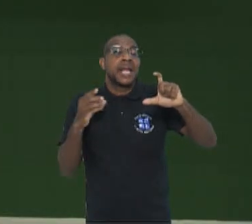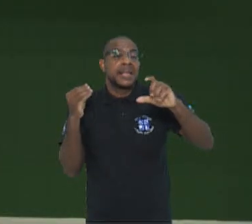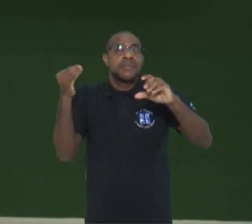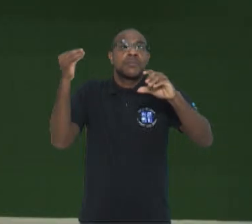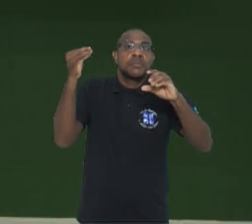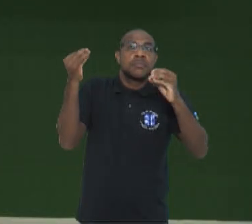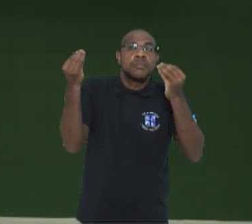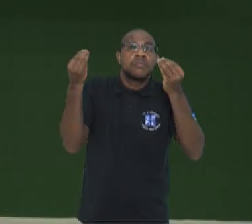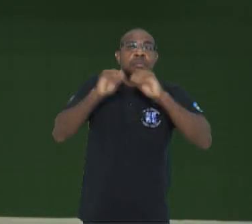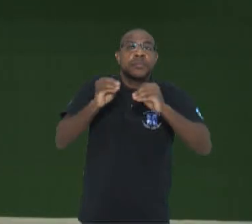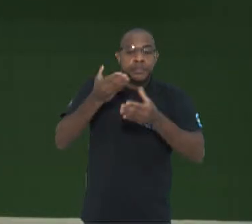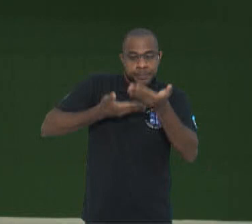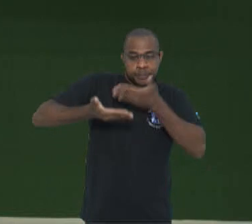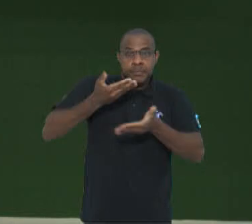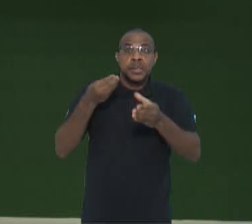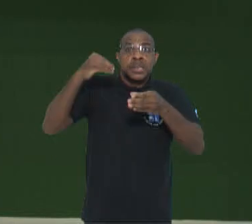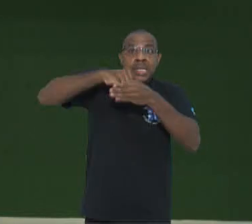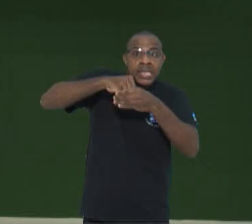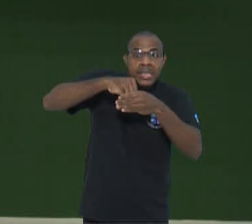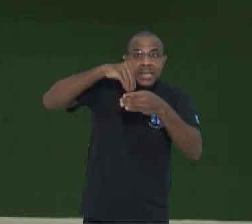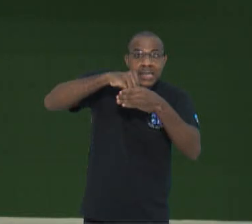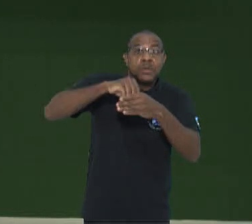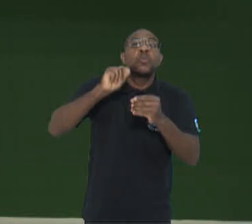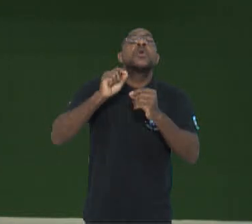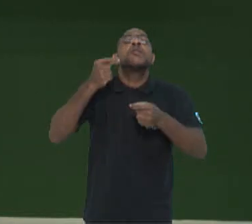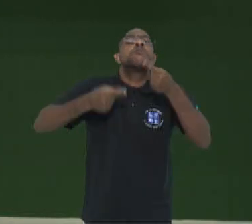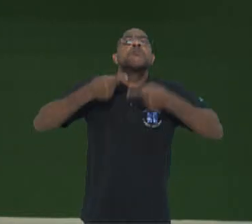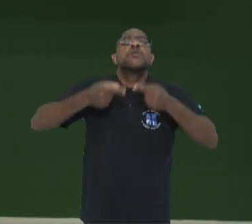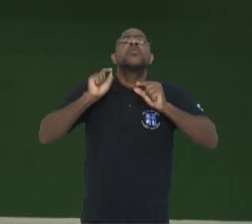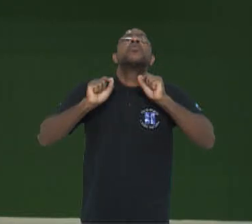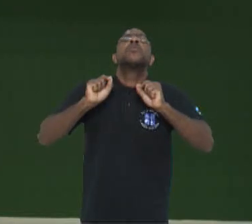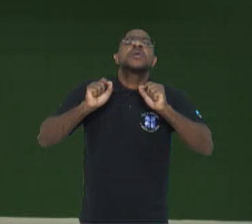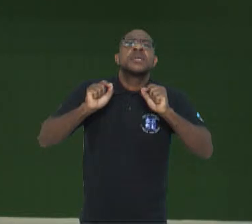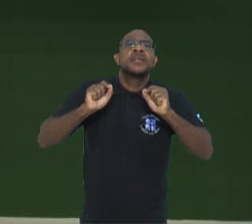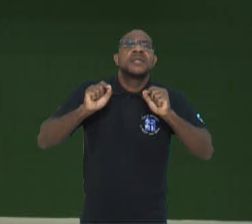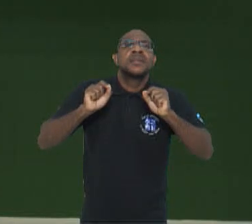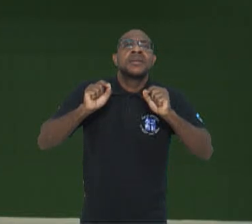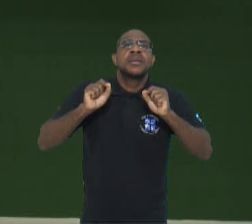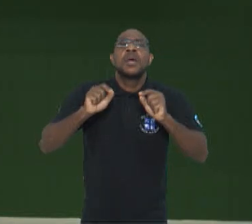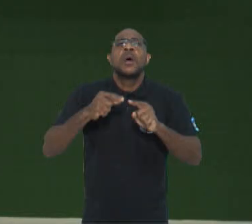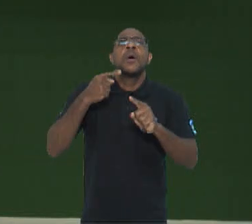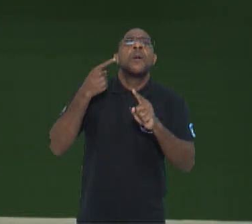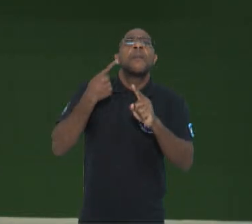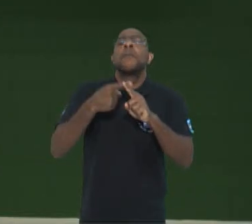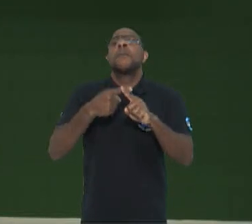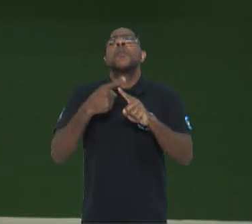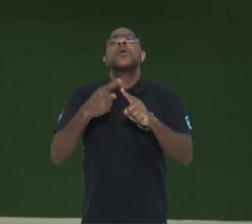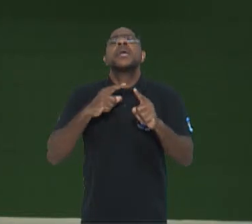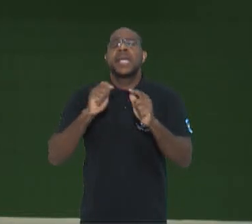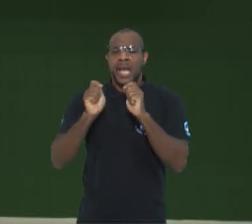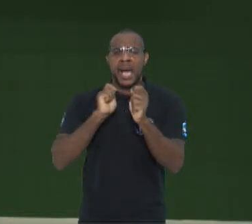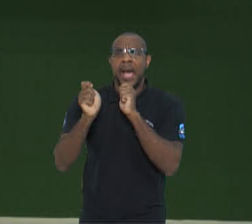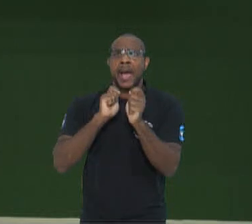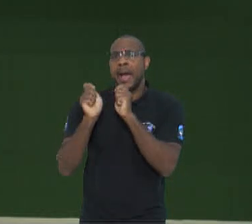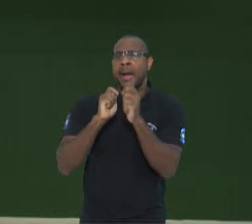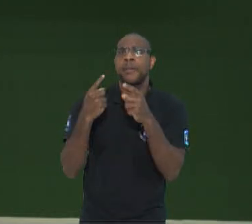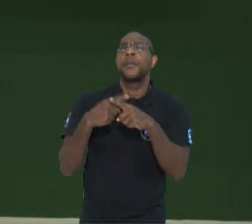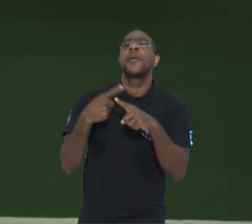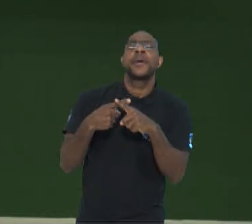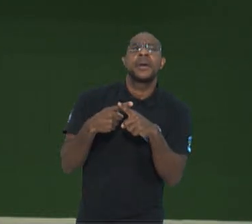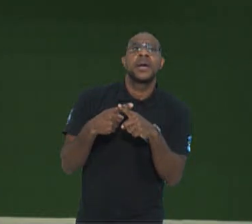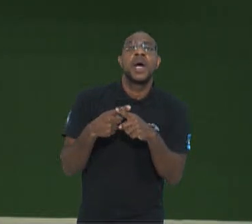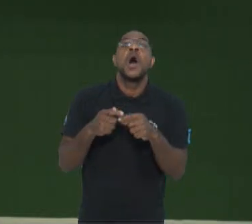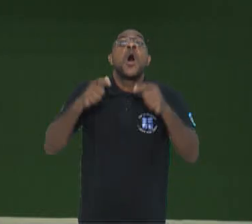envolvido, o que é que está em discussão, o porquê que há essa reportagem,